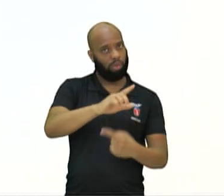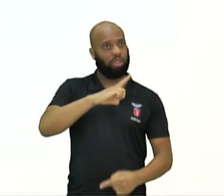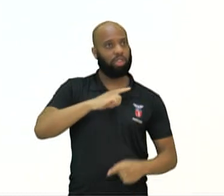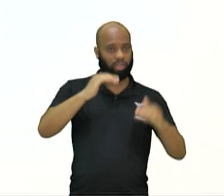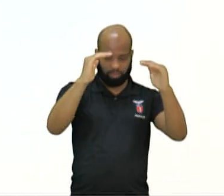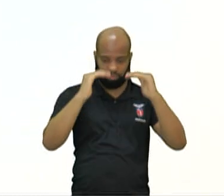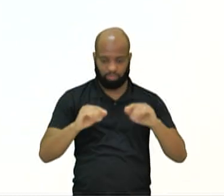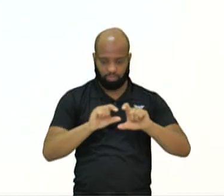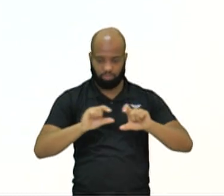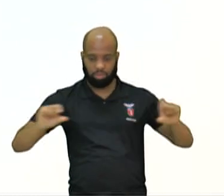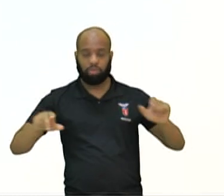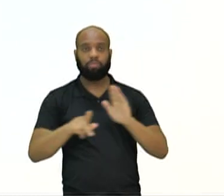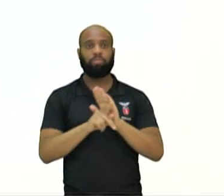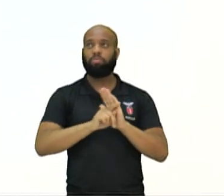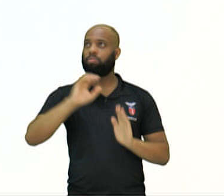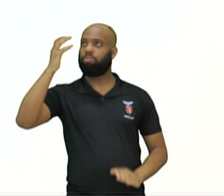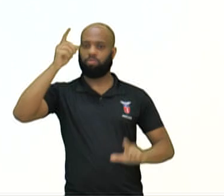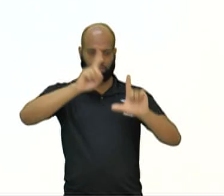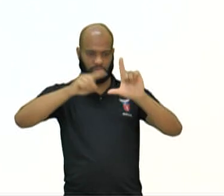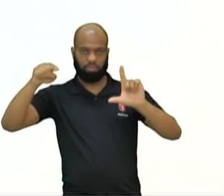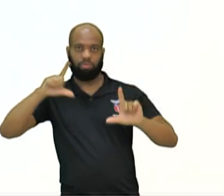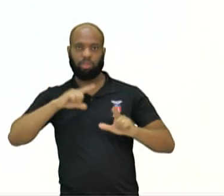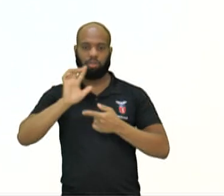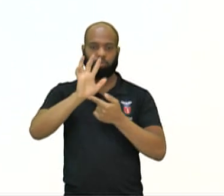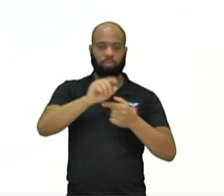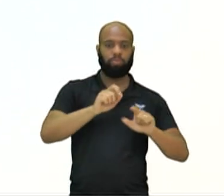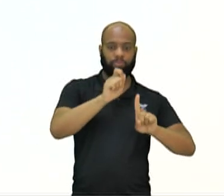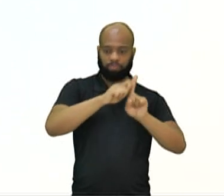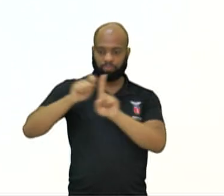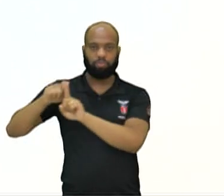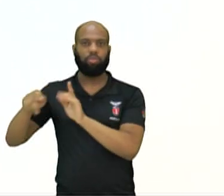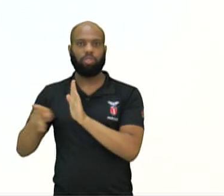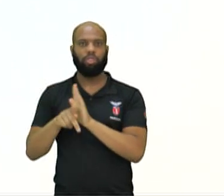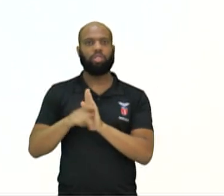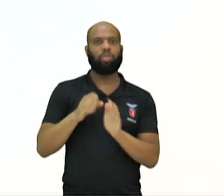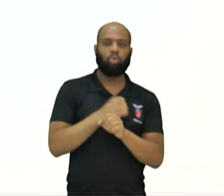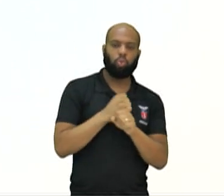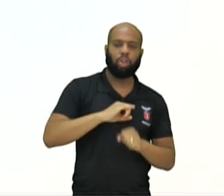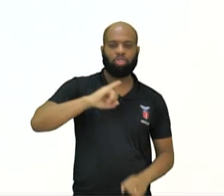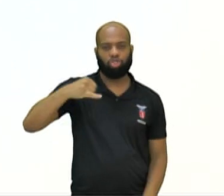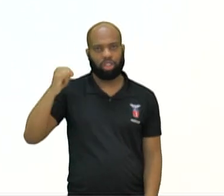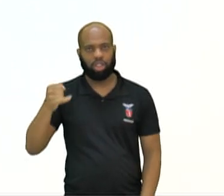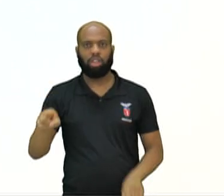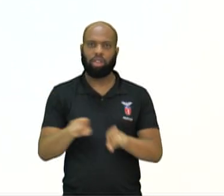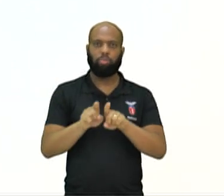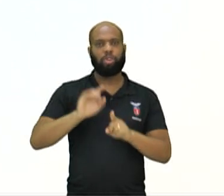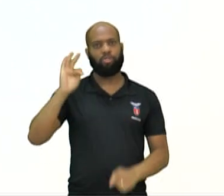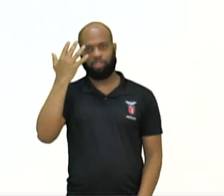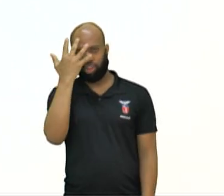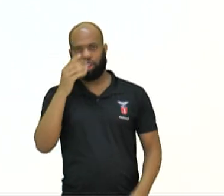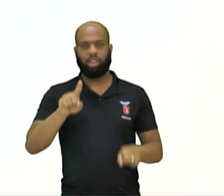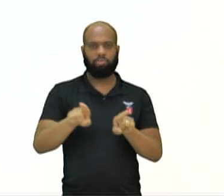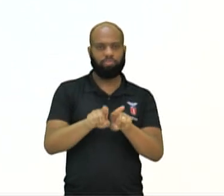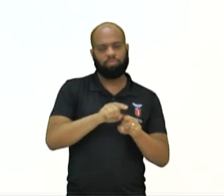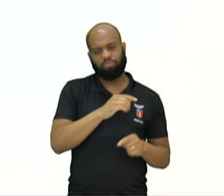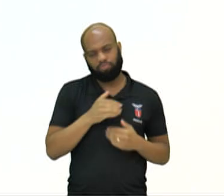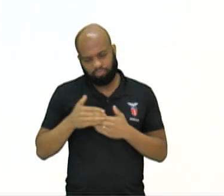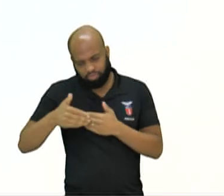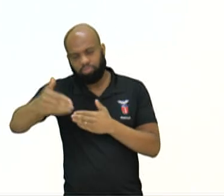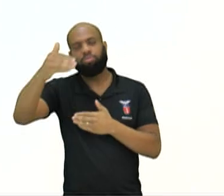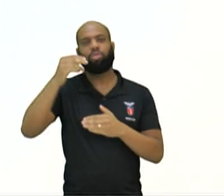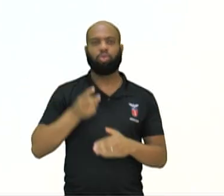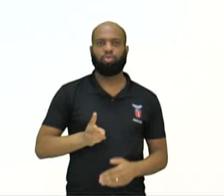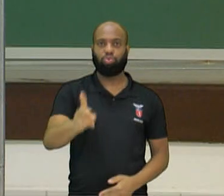de baixo do nosso climograma os meses do ano, janeiro, fevereiro e assim sucessivamente. E cada um dos